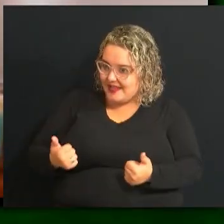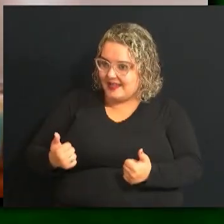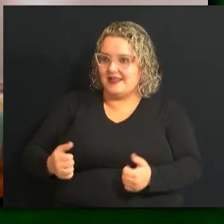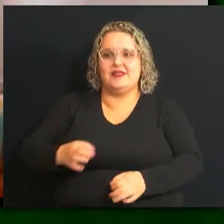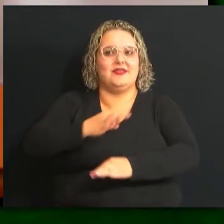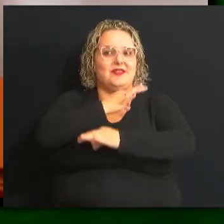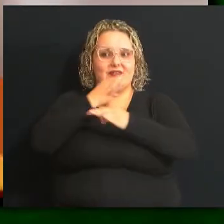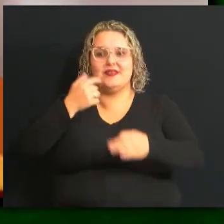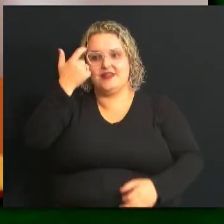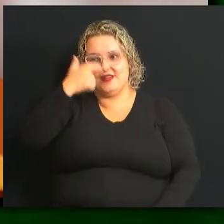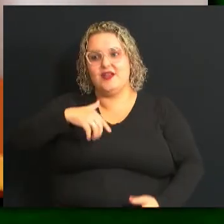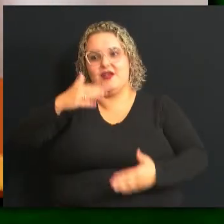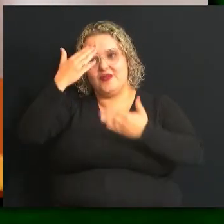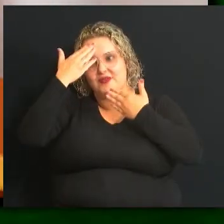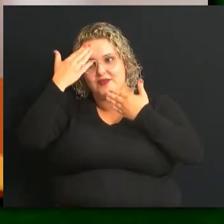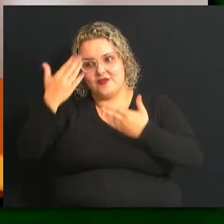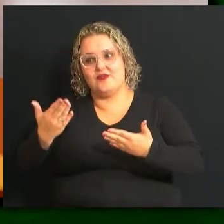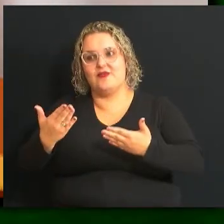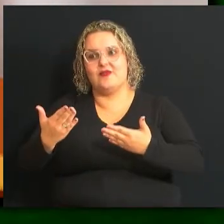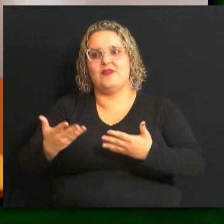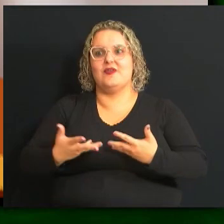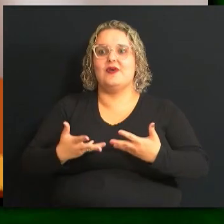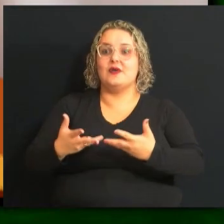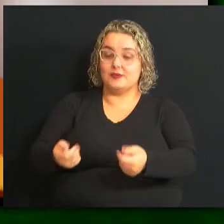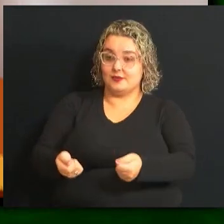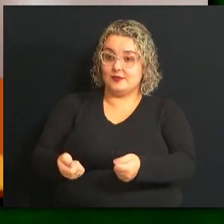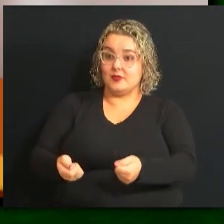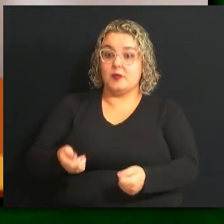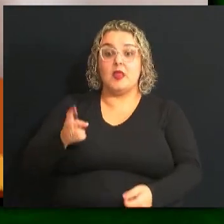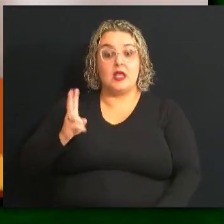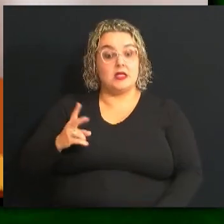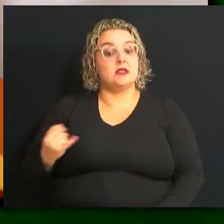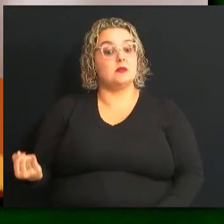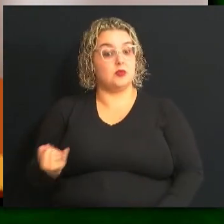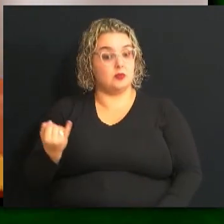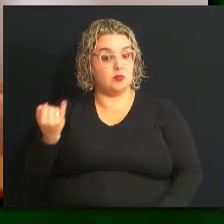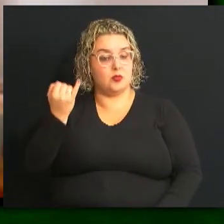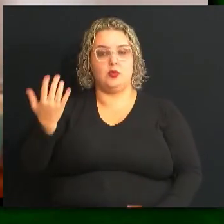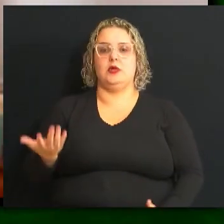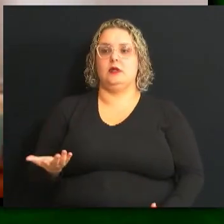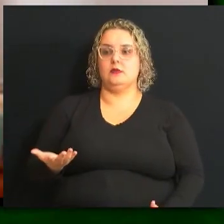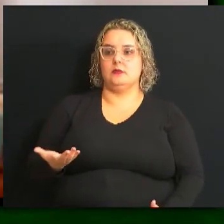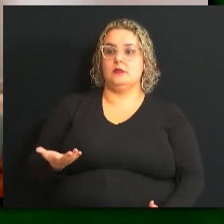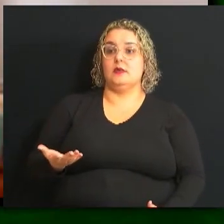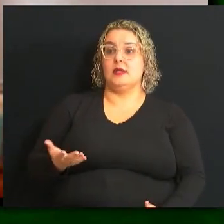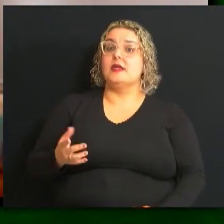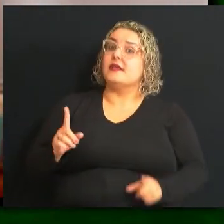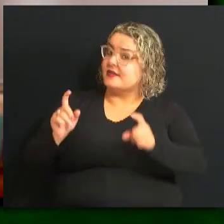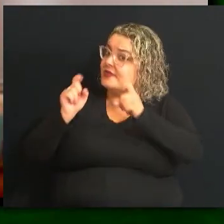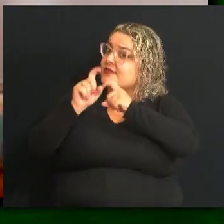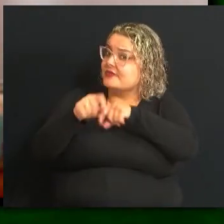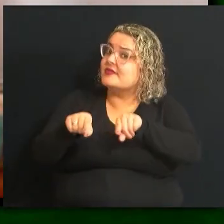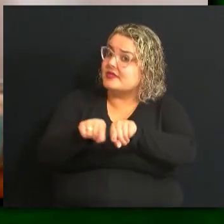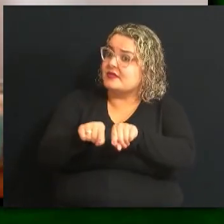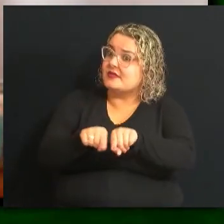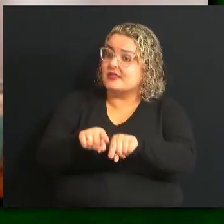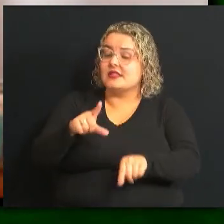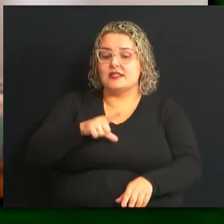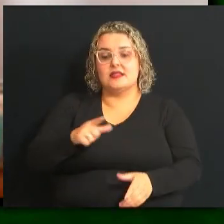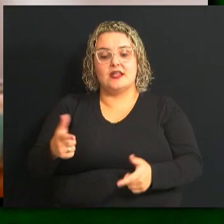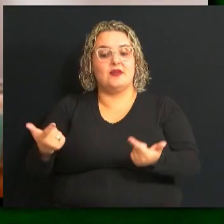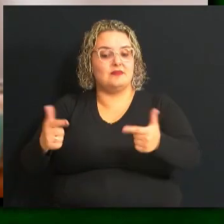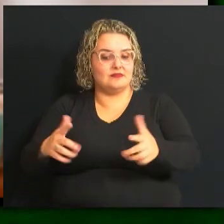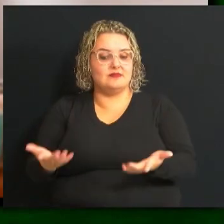eu que agradeço ao convite. É sempre muito importante, às vezes um pouco raro, né, a gente ter espaço para falar sobre